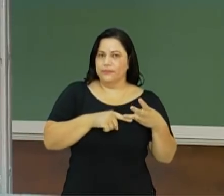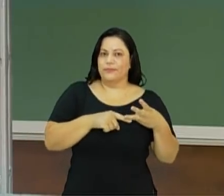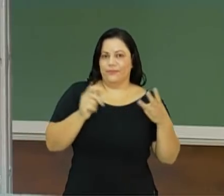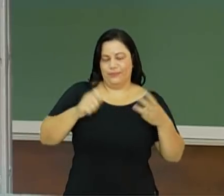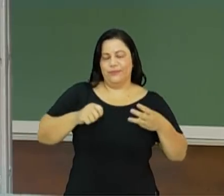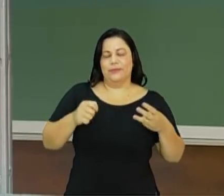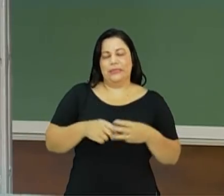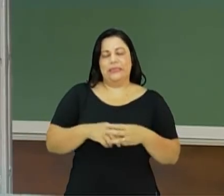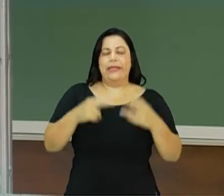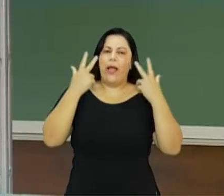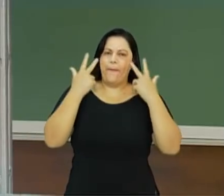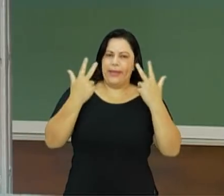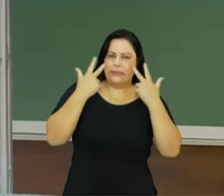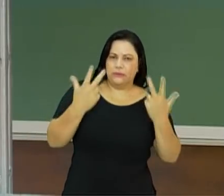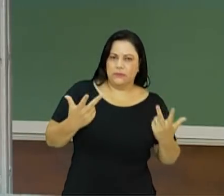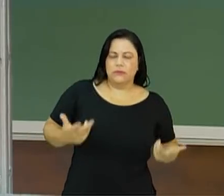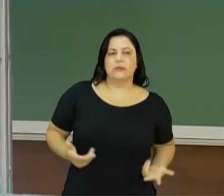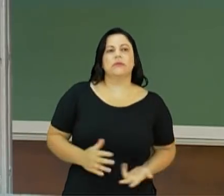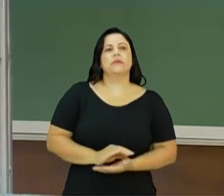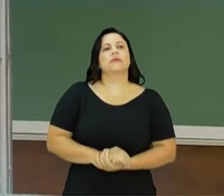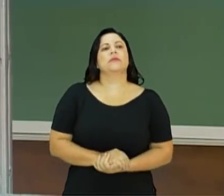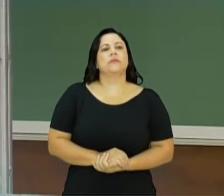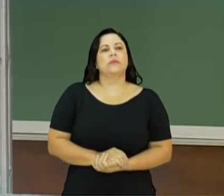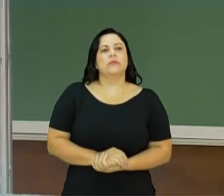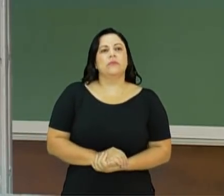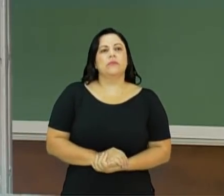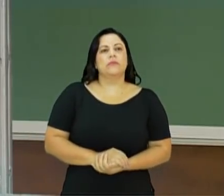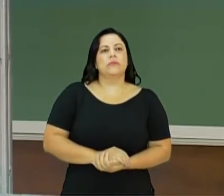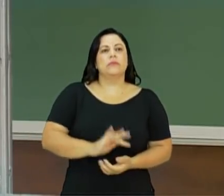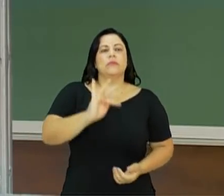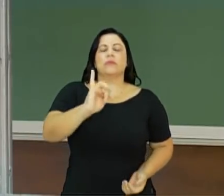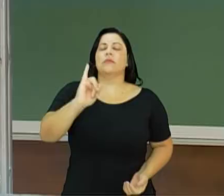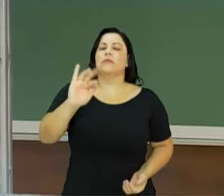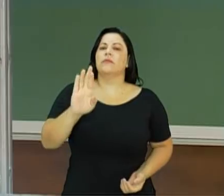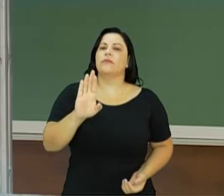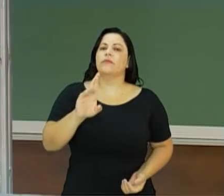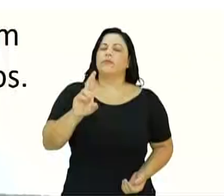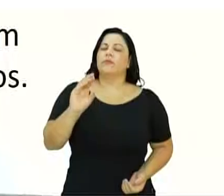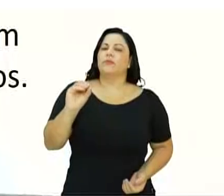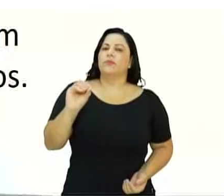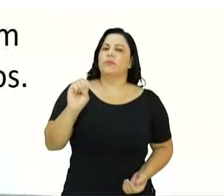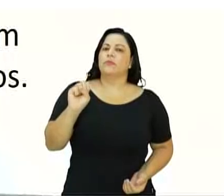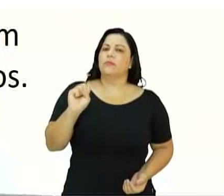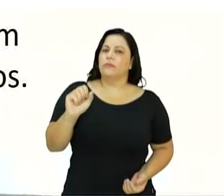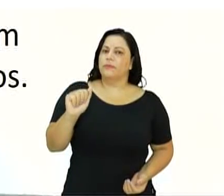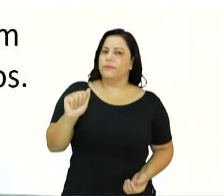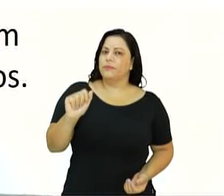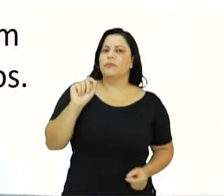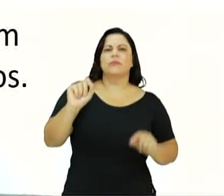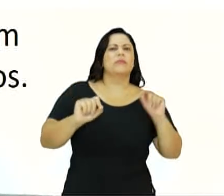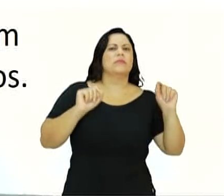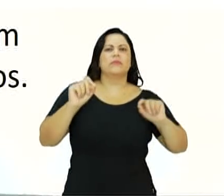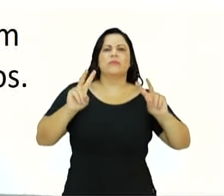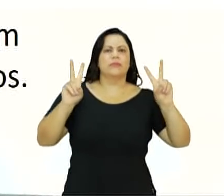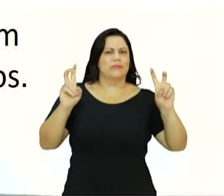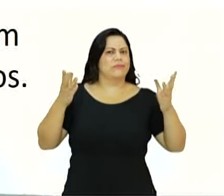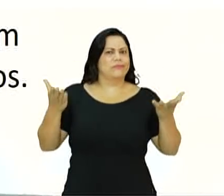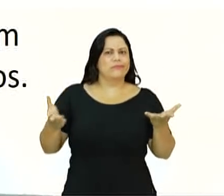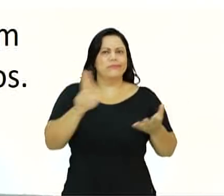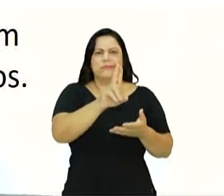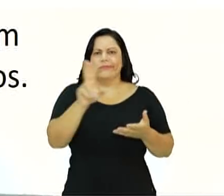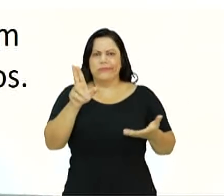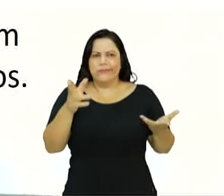das 3, ok? E a fibrose? Beleza, o que tem na fibrosa, né? Como eu falei, ela tem um nominho